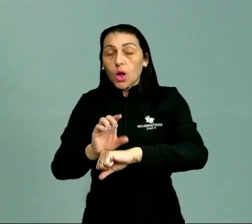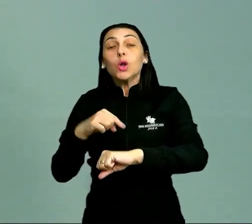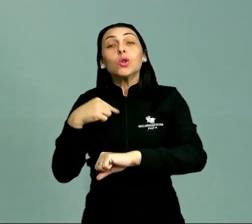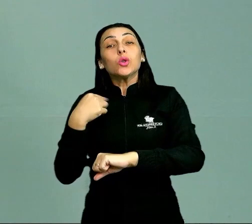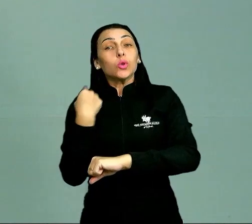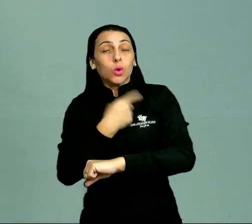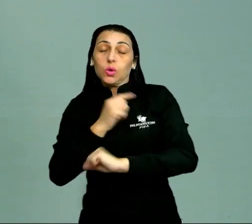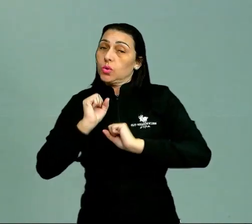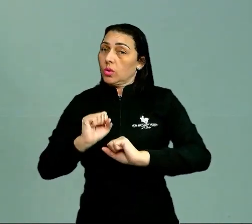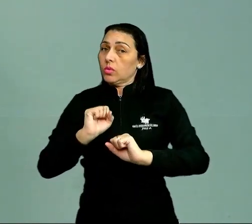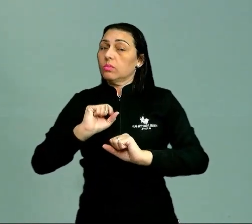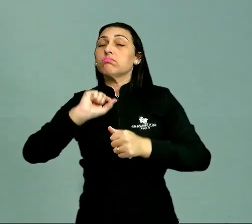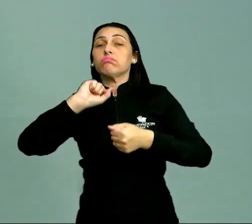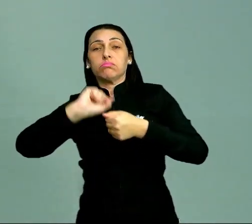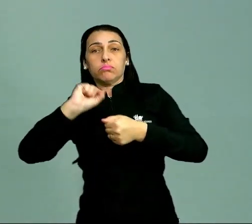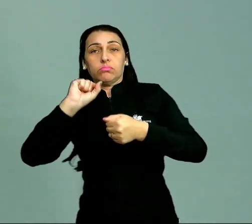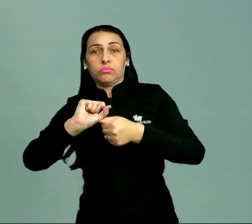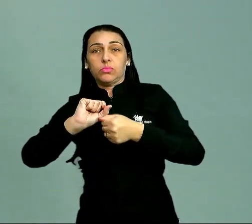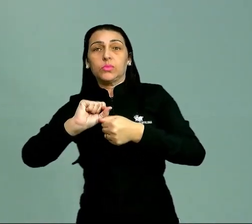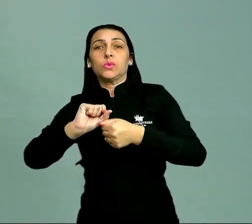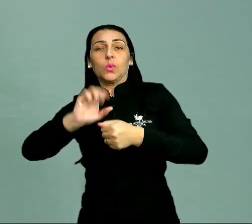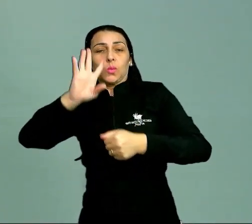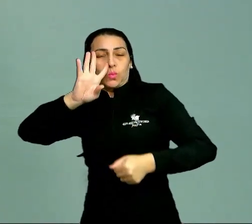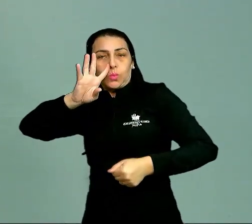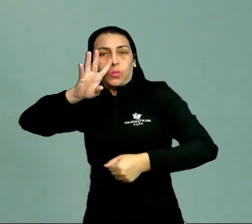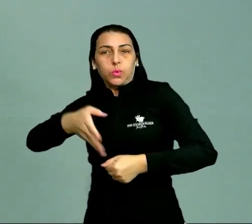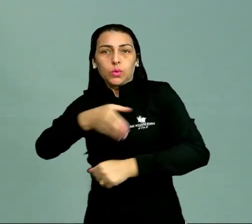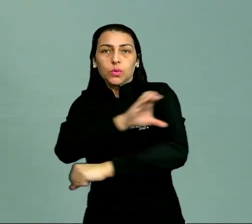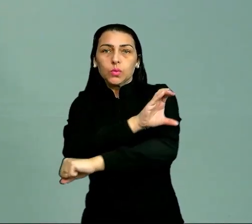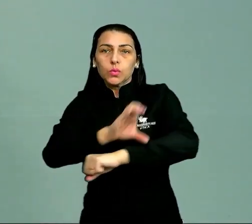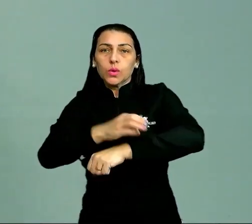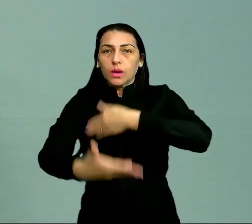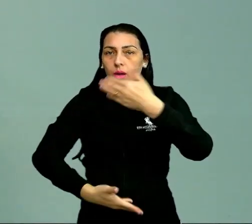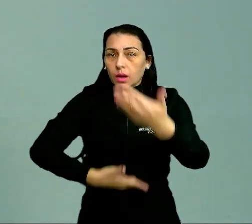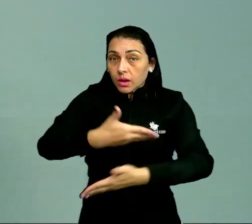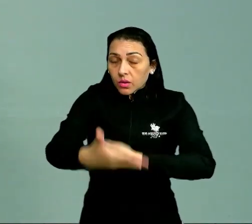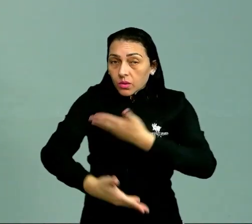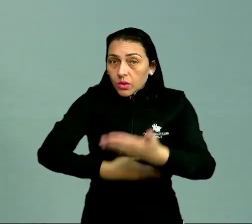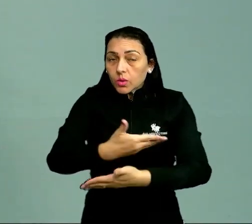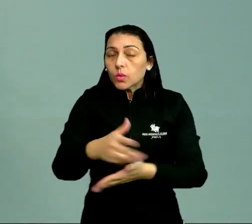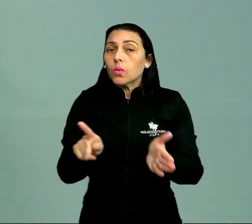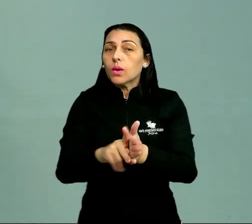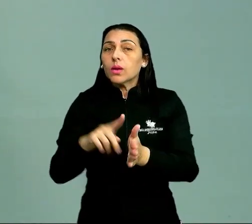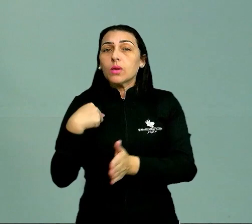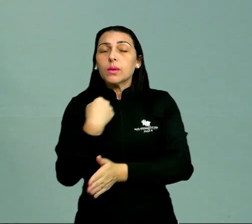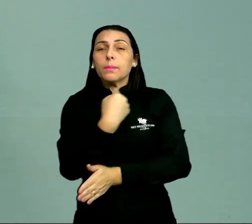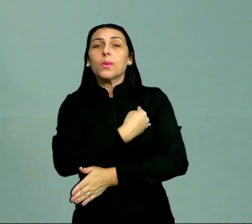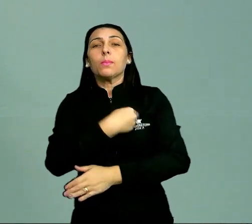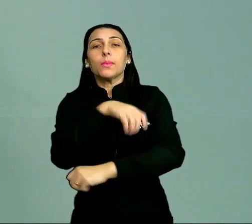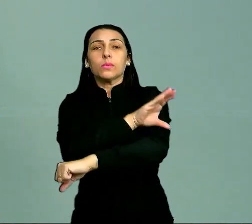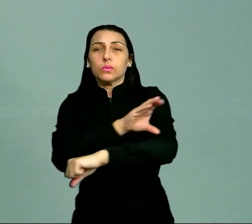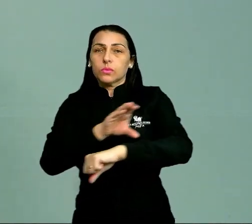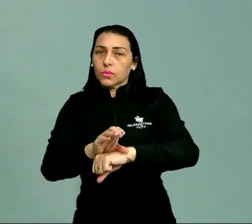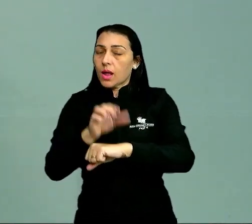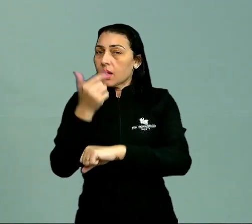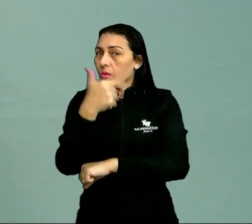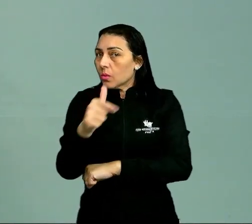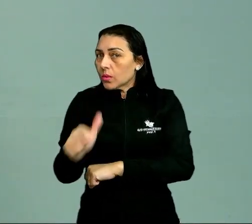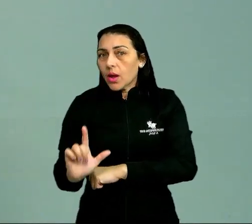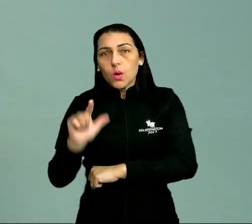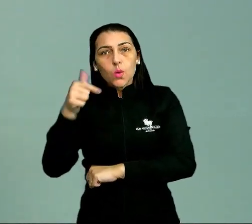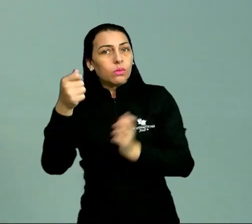só podemos fazer o julgamento de uma cultura relacionando-a com a nossa própria cultura. Não existe